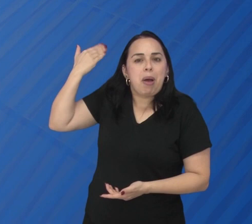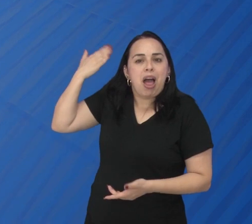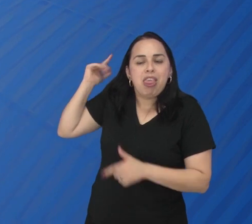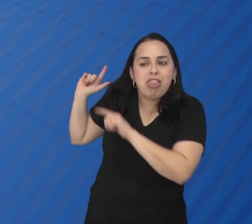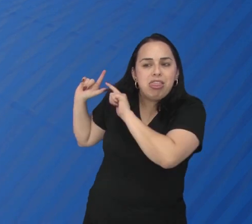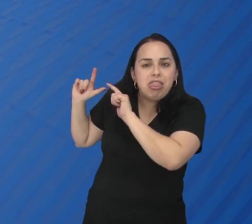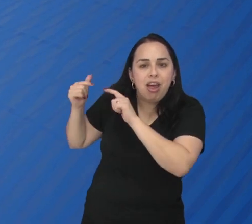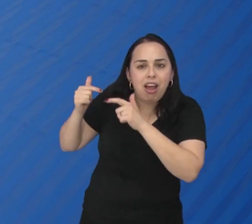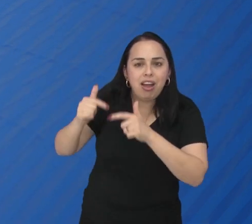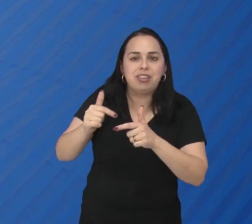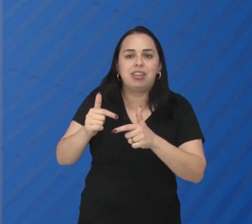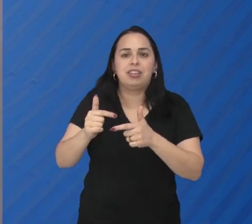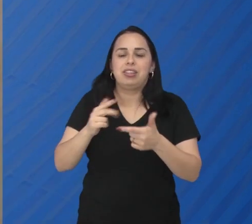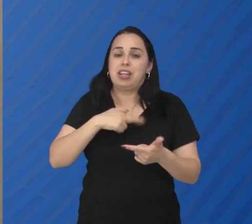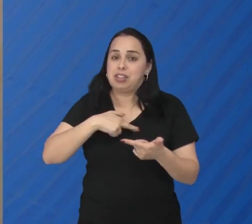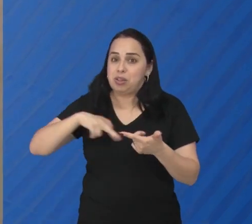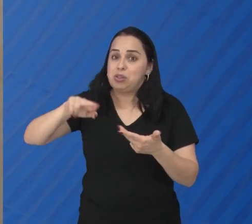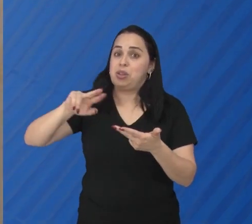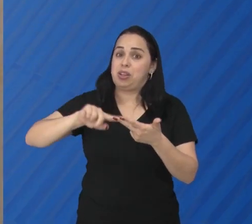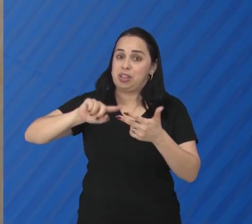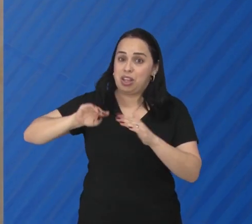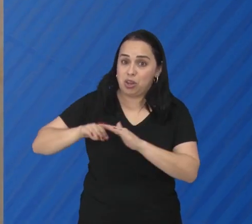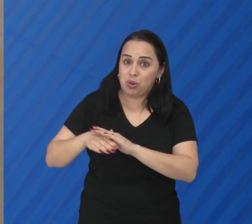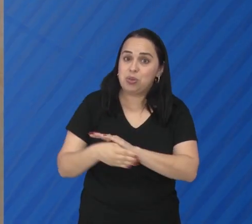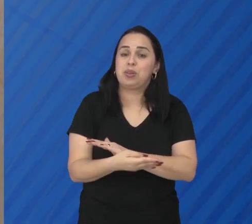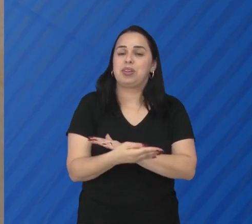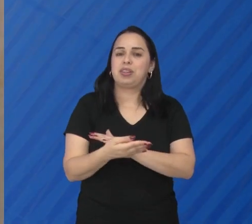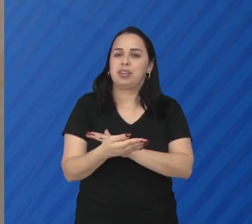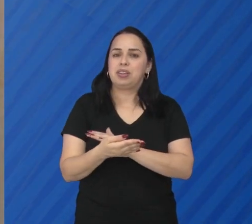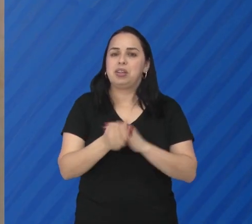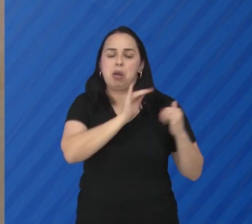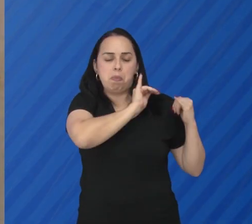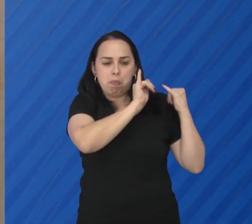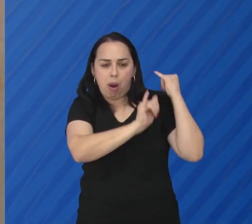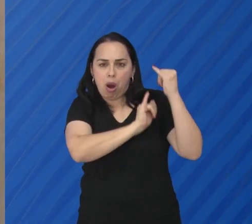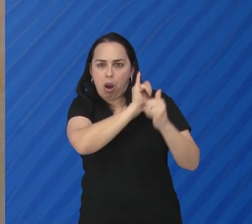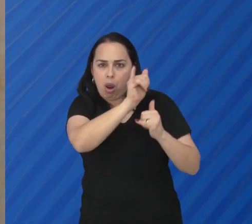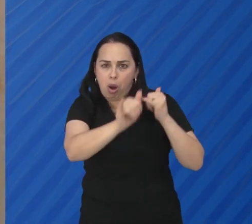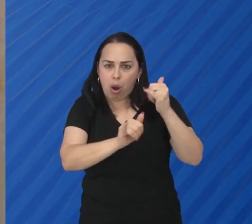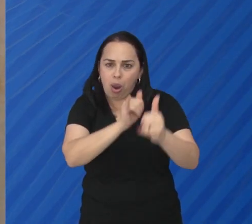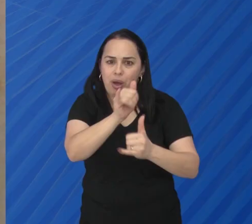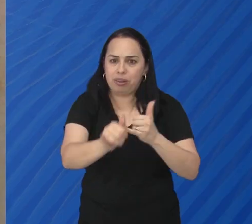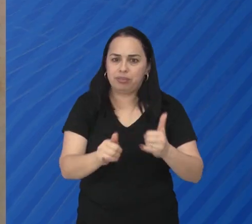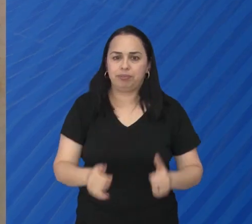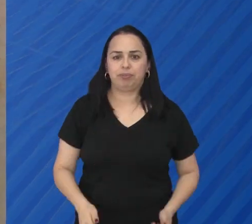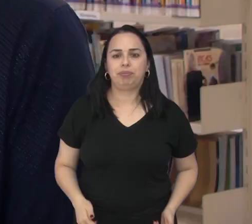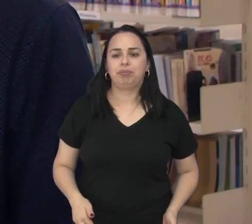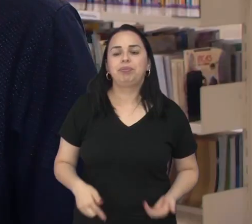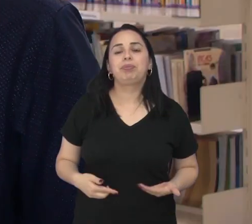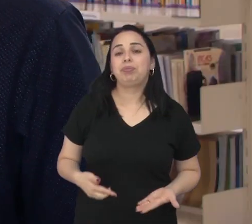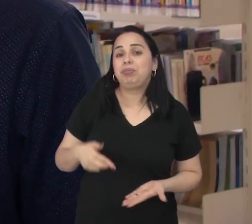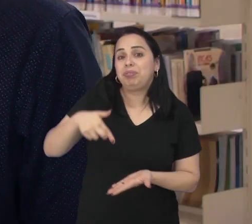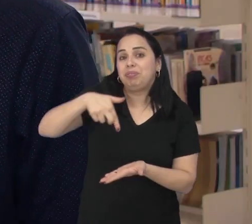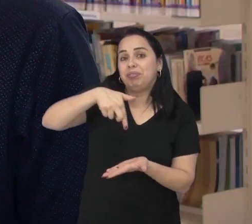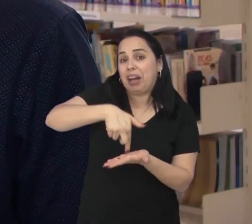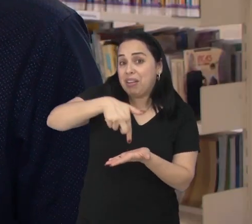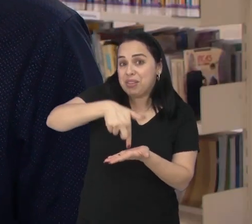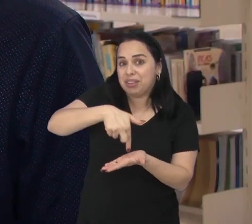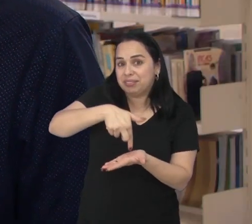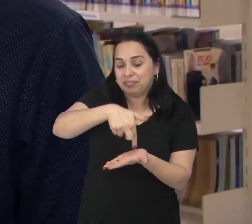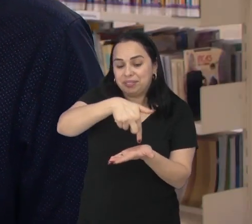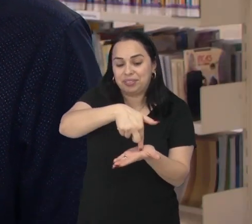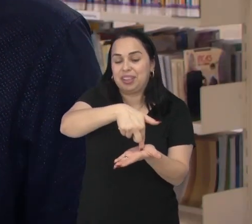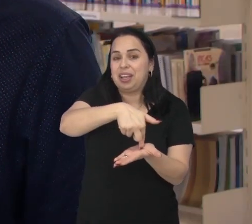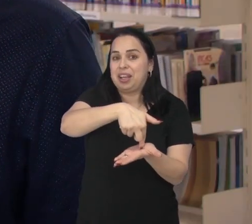povo brasileiro com todas as crenças, tradições e costumes transmitidos de geração em geração. O Saci